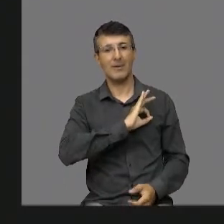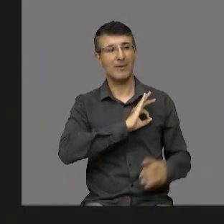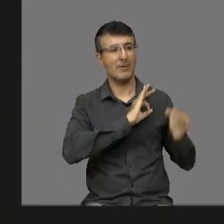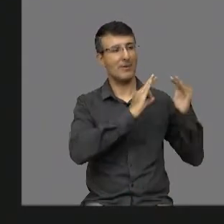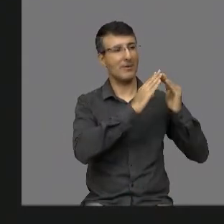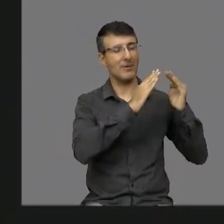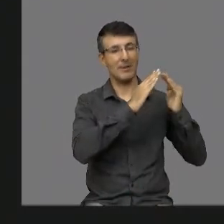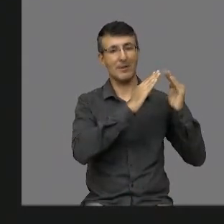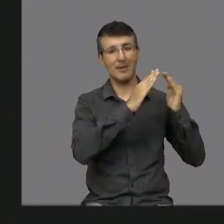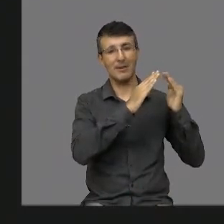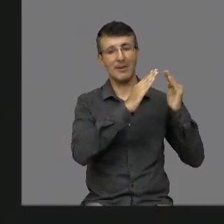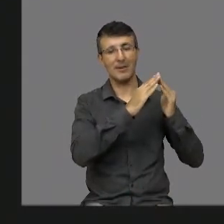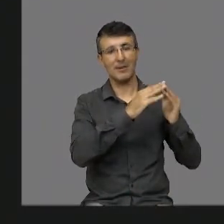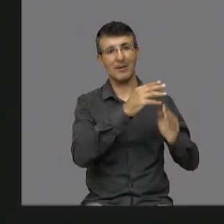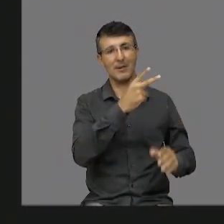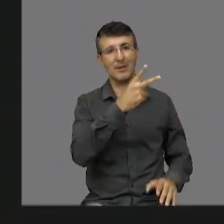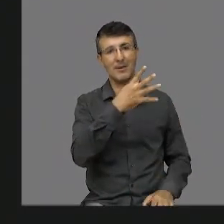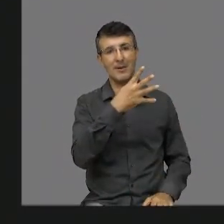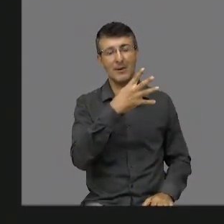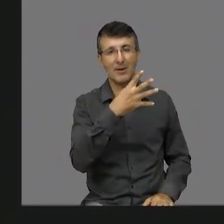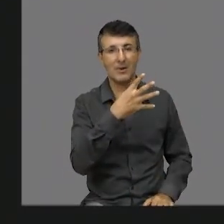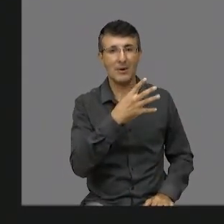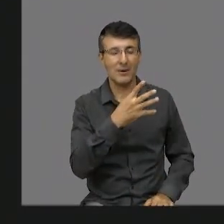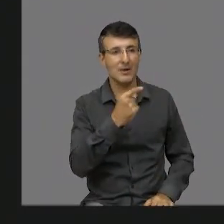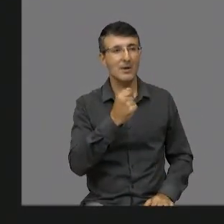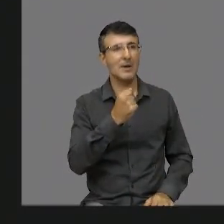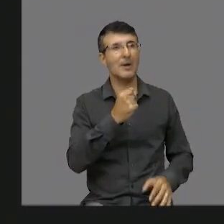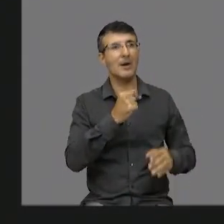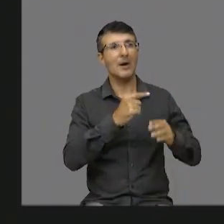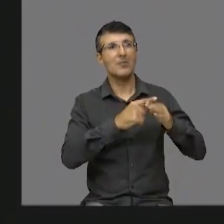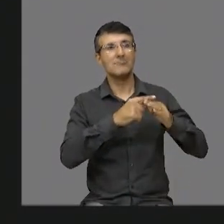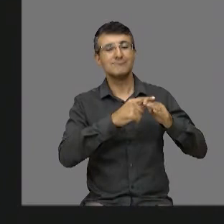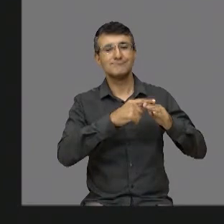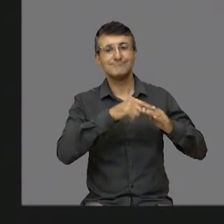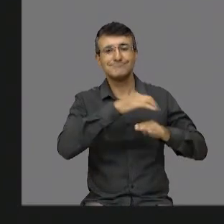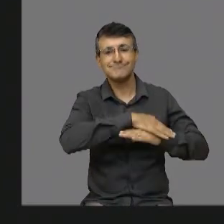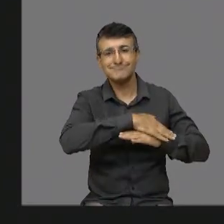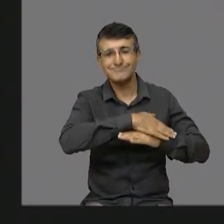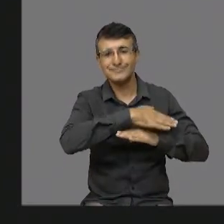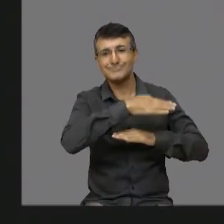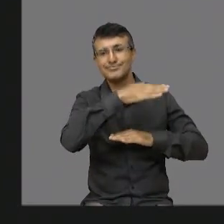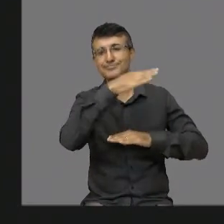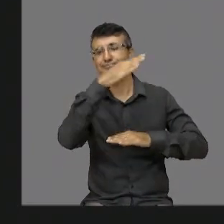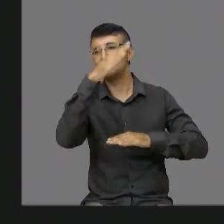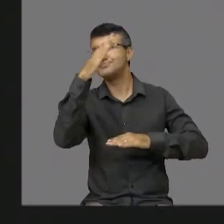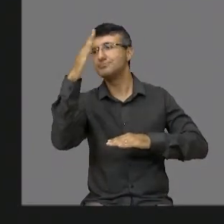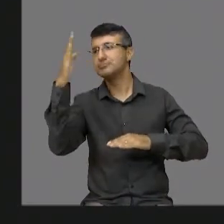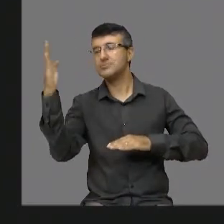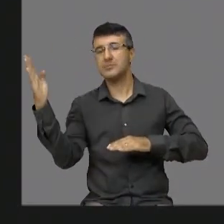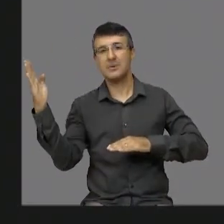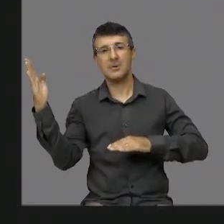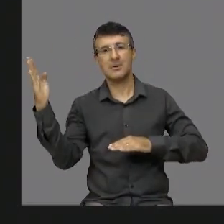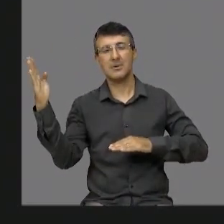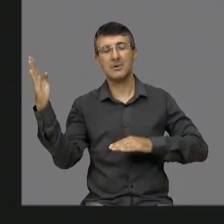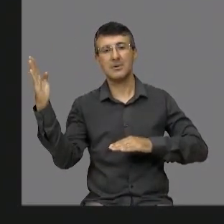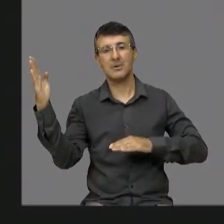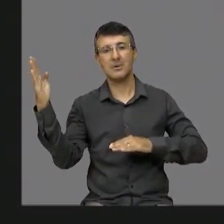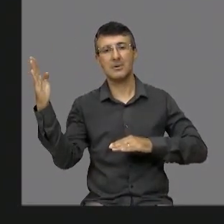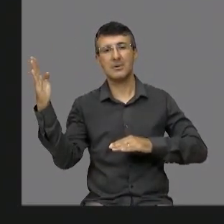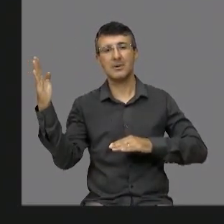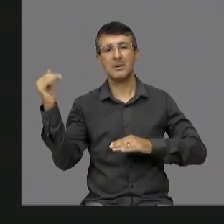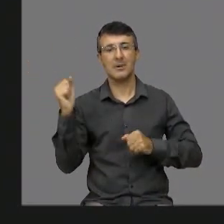vai na segunda-feira. Ela fica o dia inteiro na delegacia, o dia inteiro, né? Além de não ter